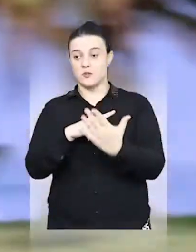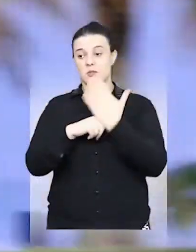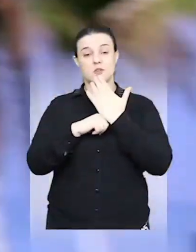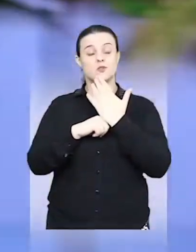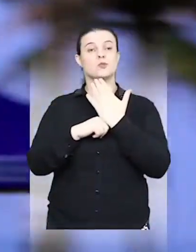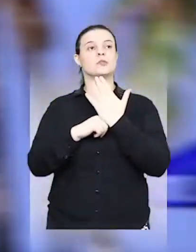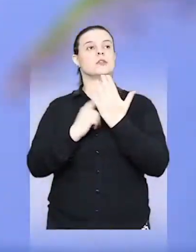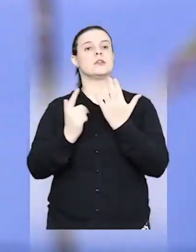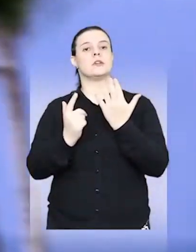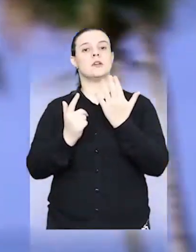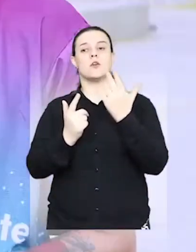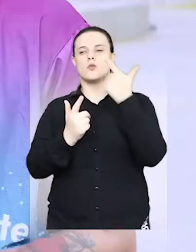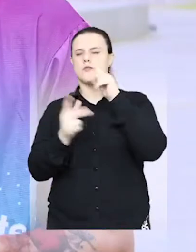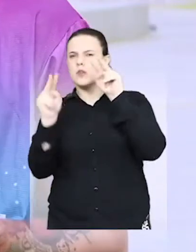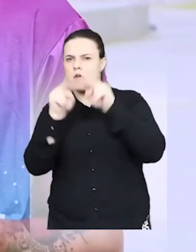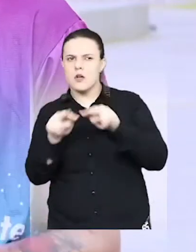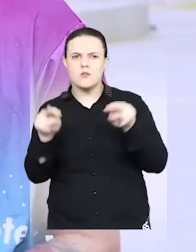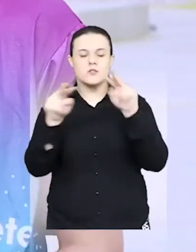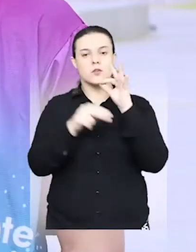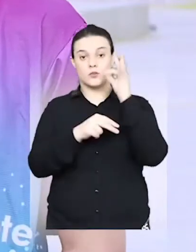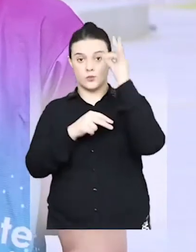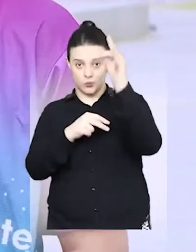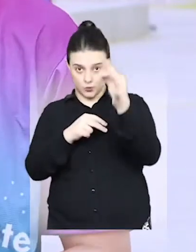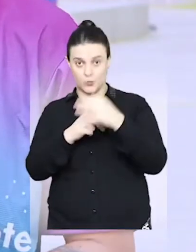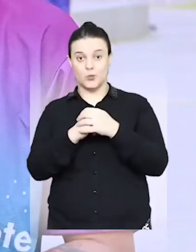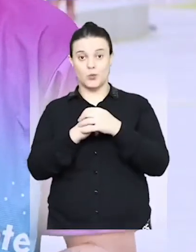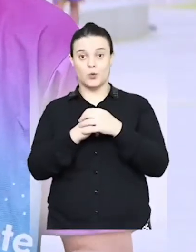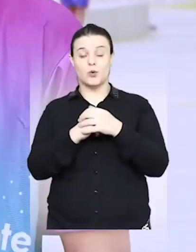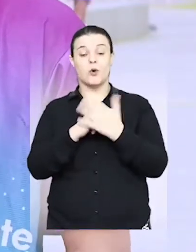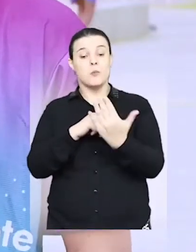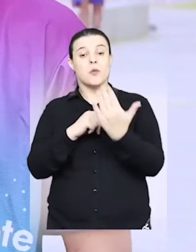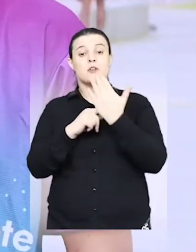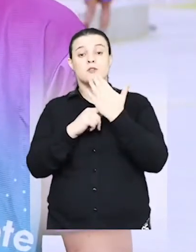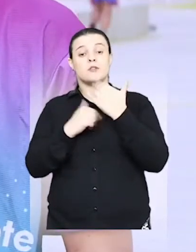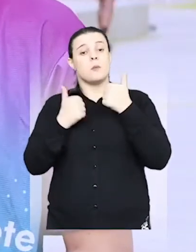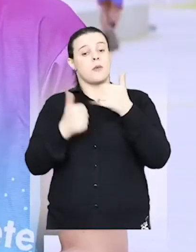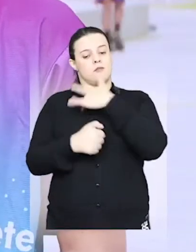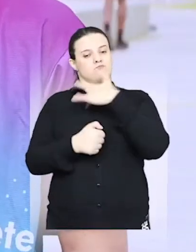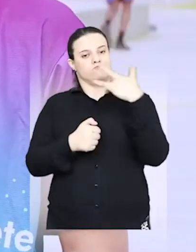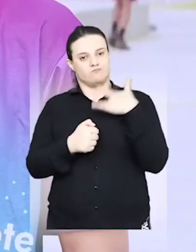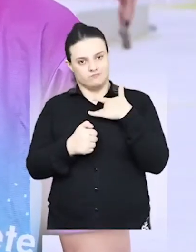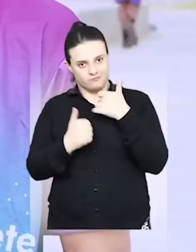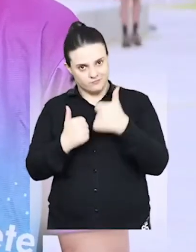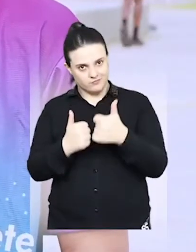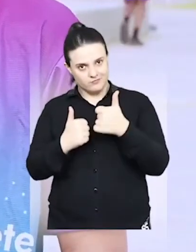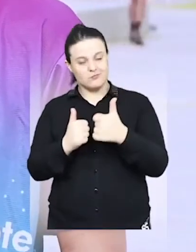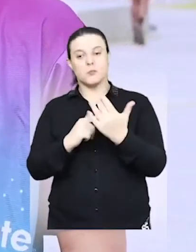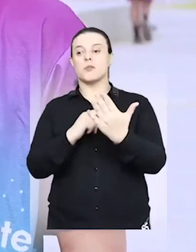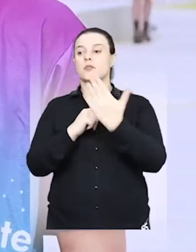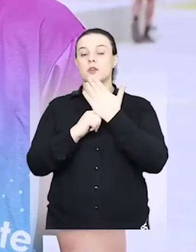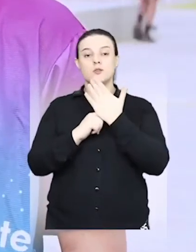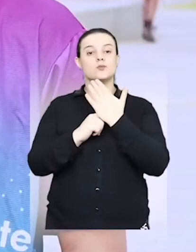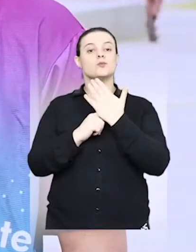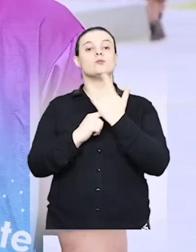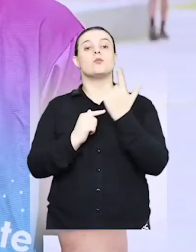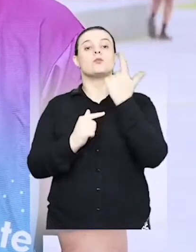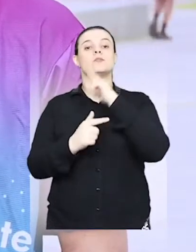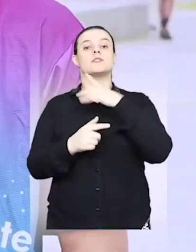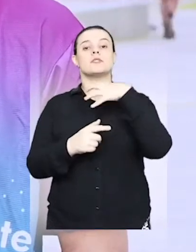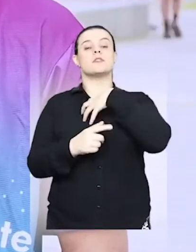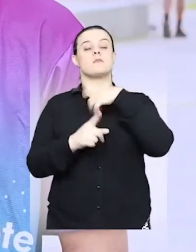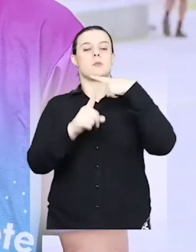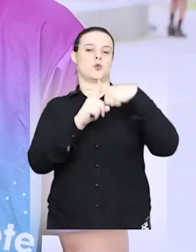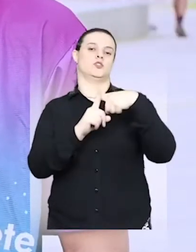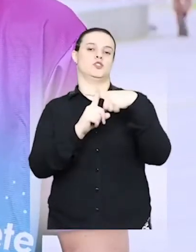me dá visão do futuro, ele me deixa muito bem com a saúde, ele me deixa de